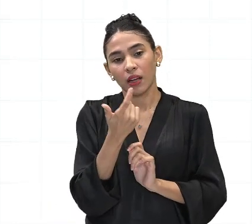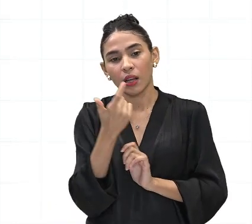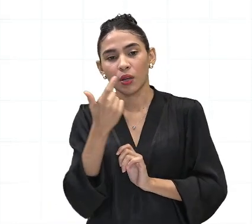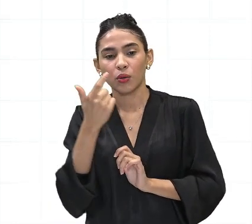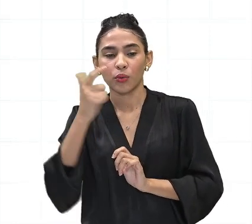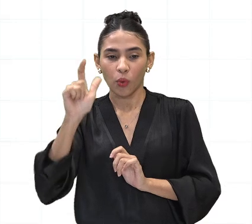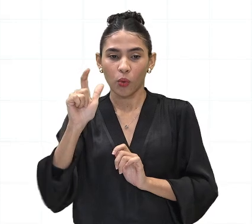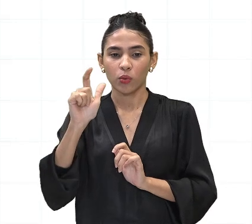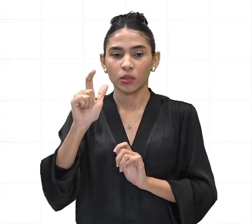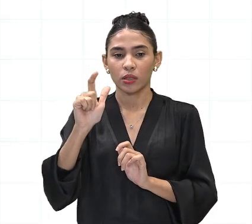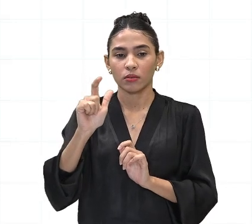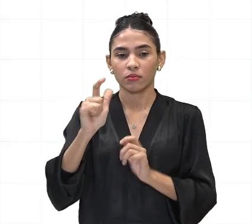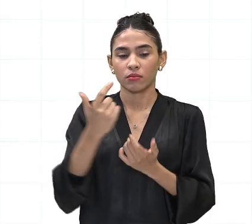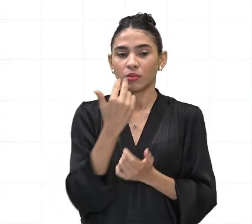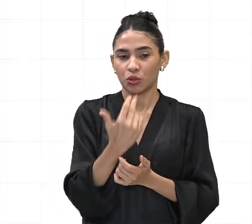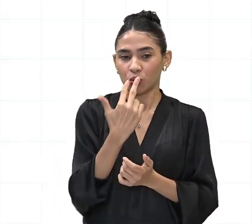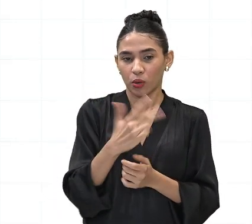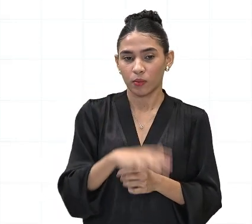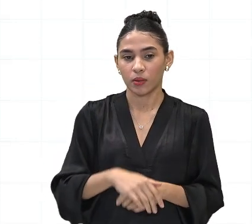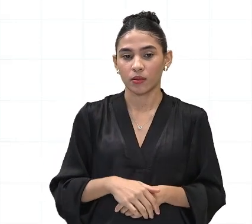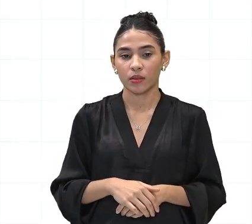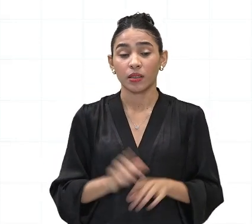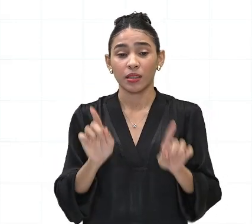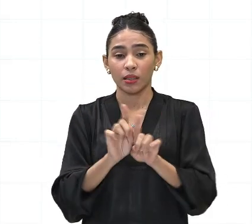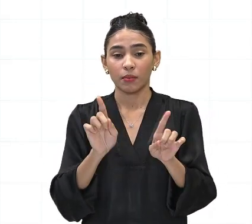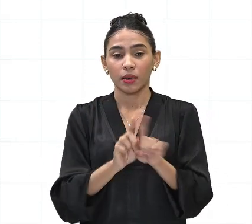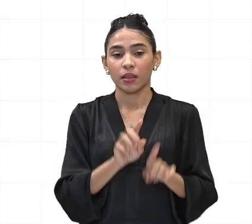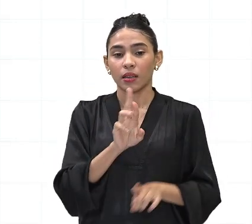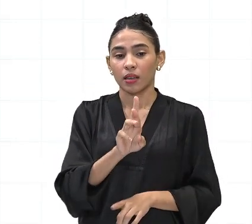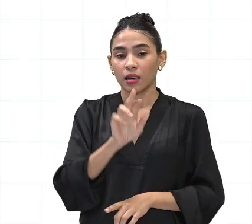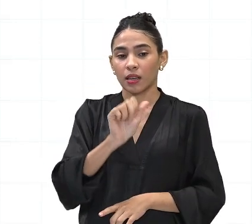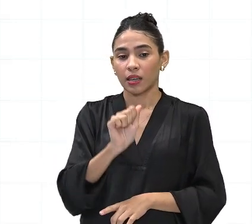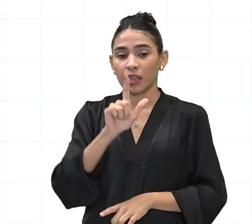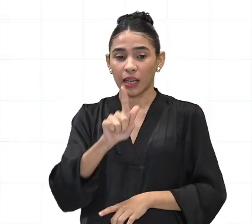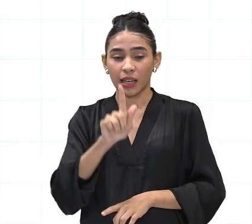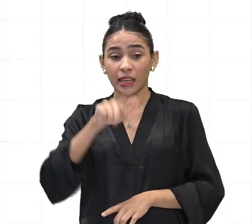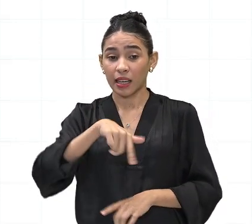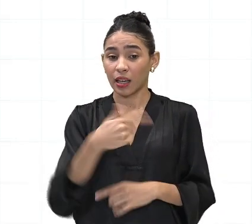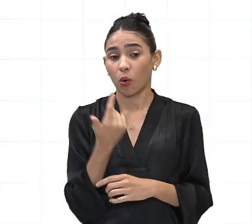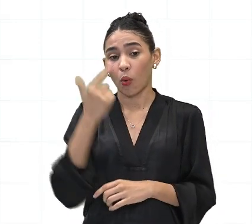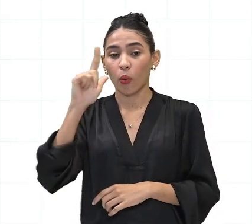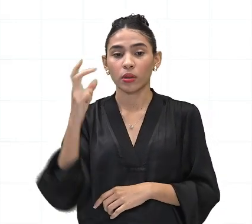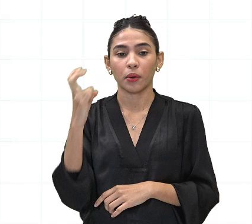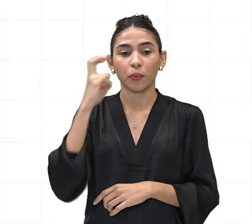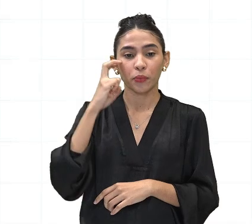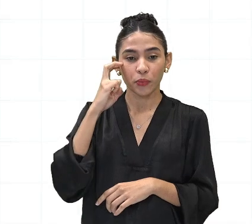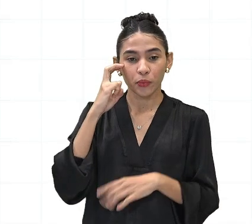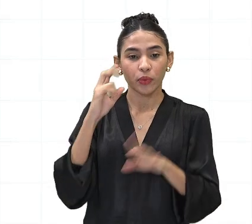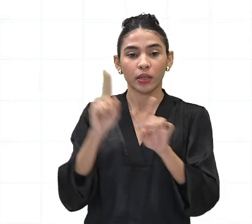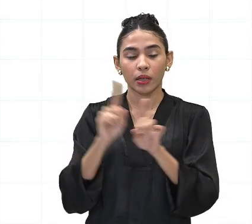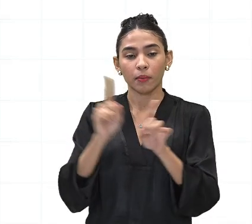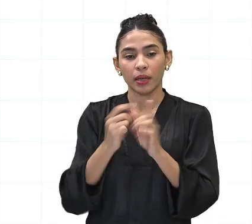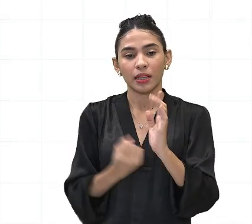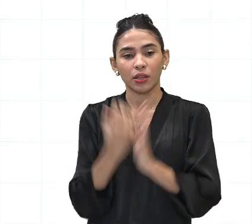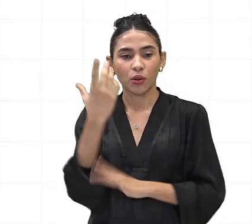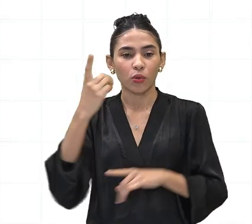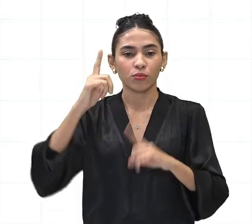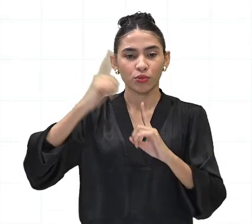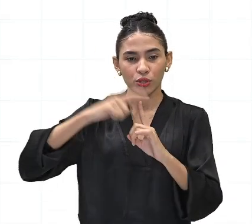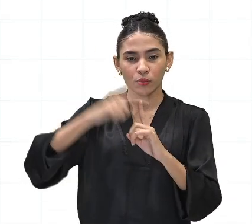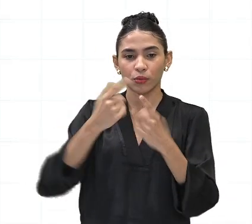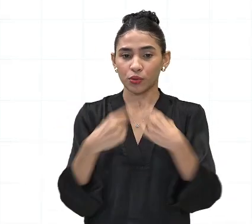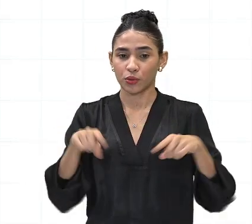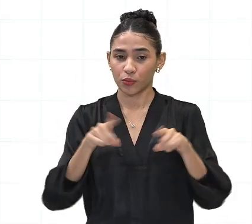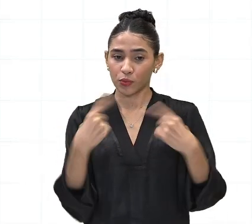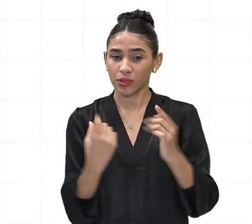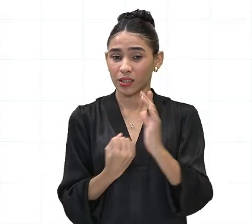Então, lá no caso do reggae também, né? Como é o caso de outra cultura, uma cultura que criou esse estilo musical e criou essa palavra